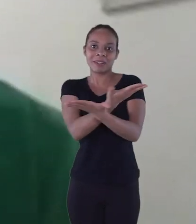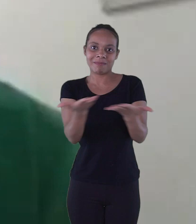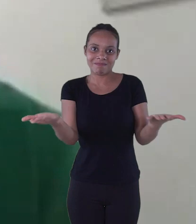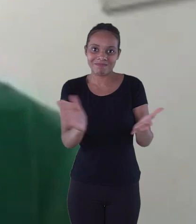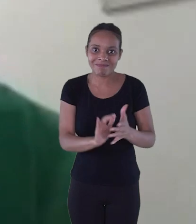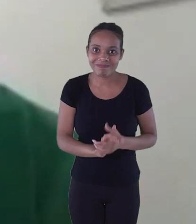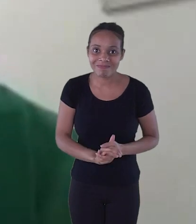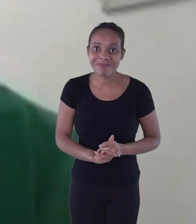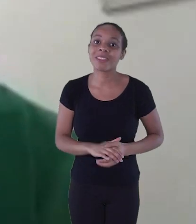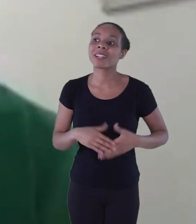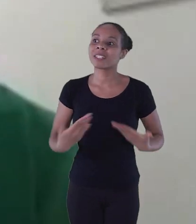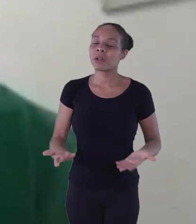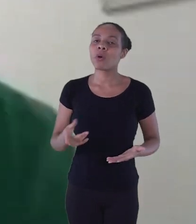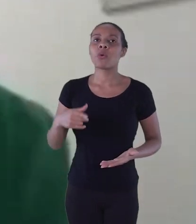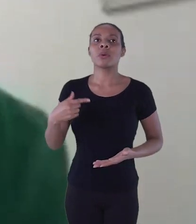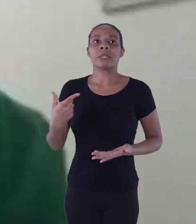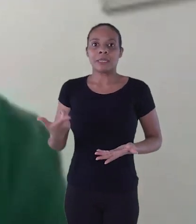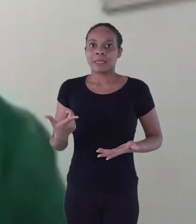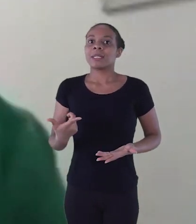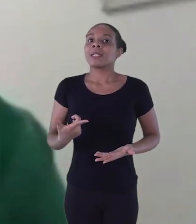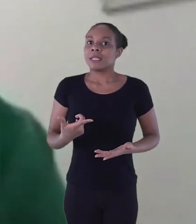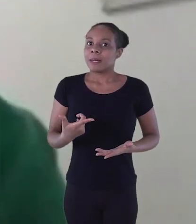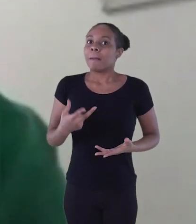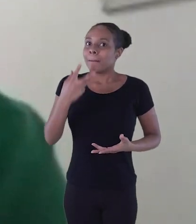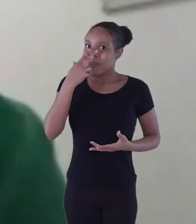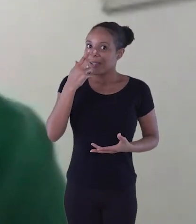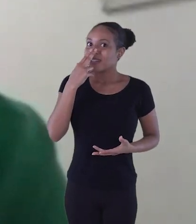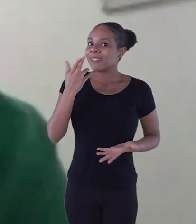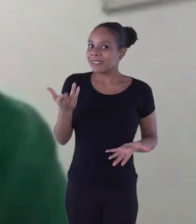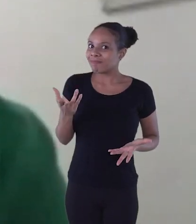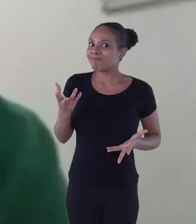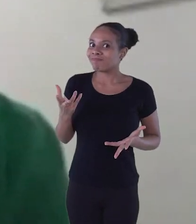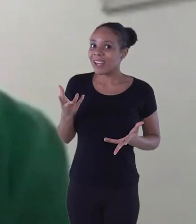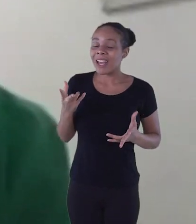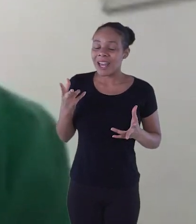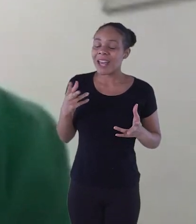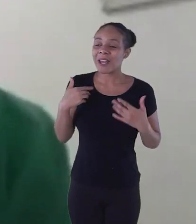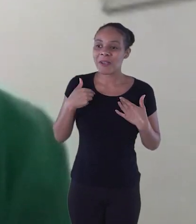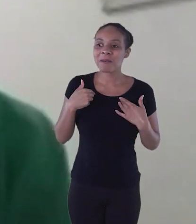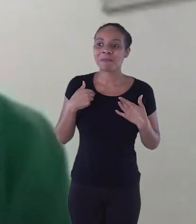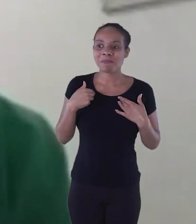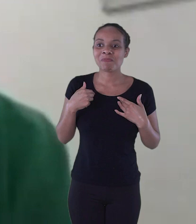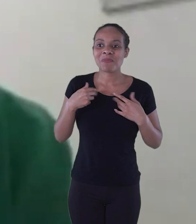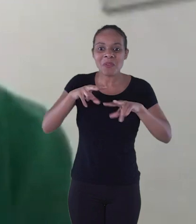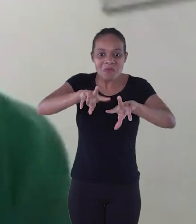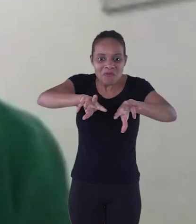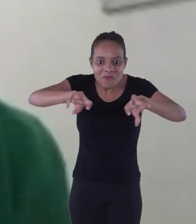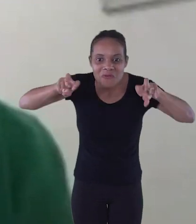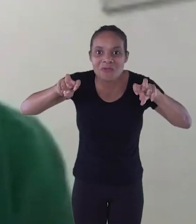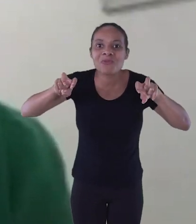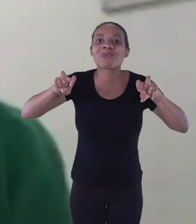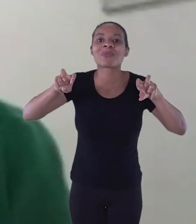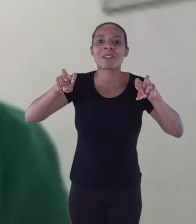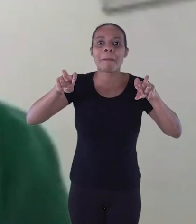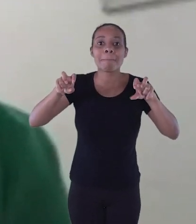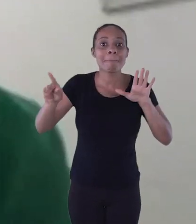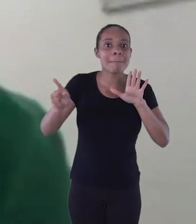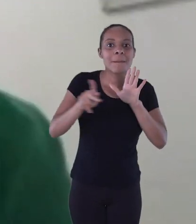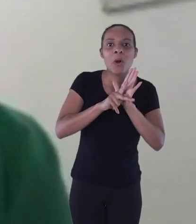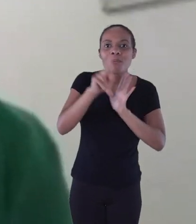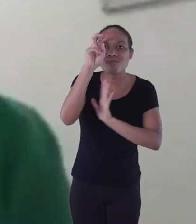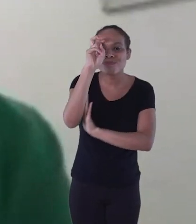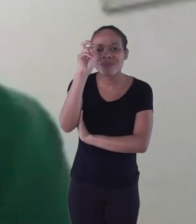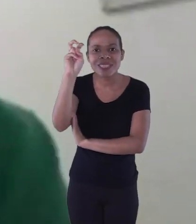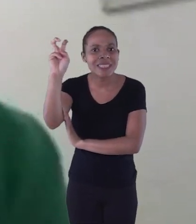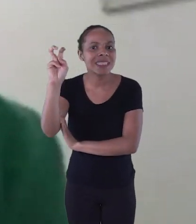4, 5, Líria também. É uma grande aventura intelectual, com muita harmonia, né? Com